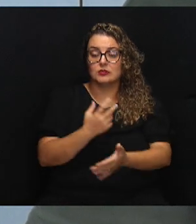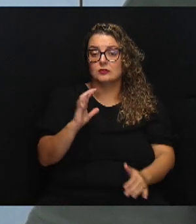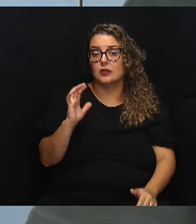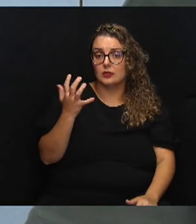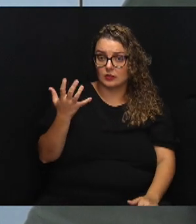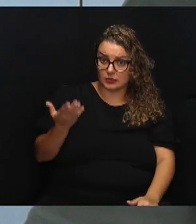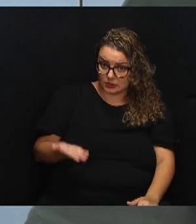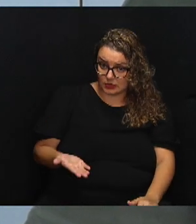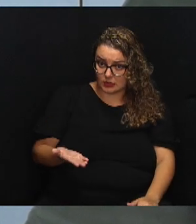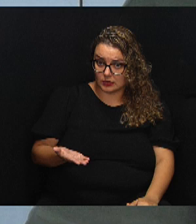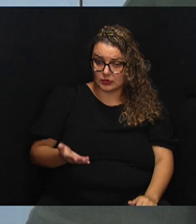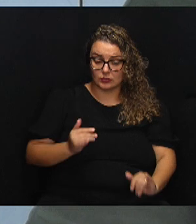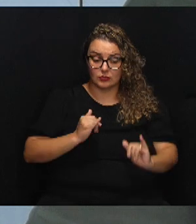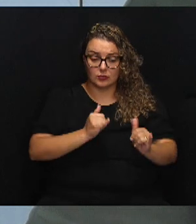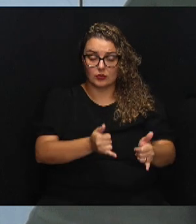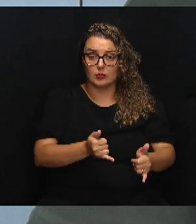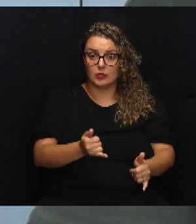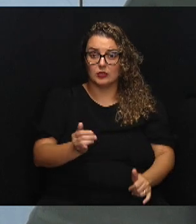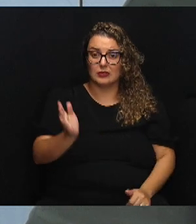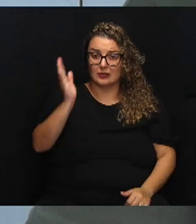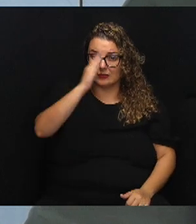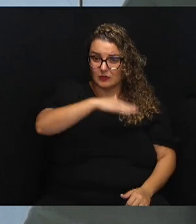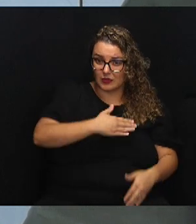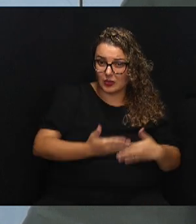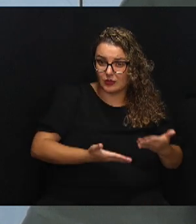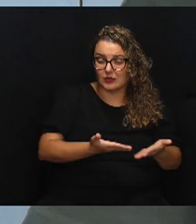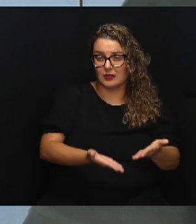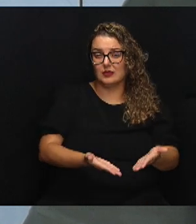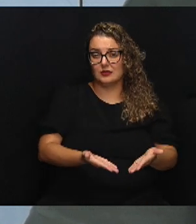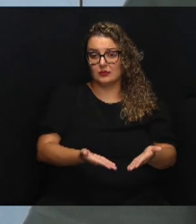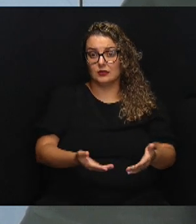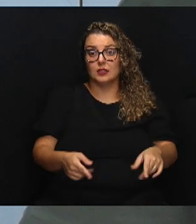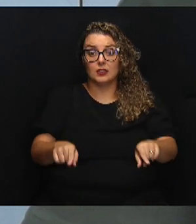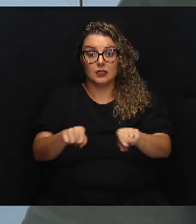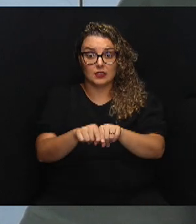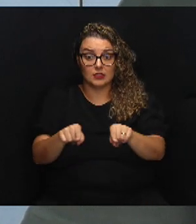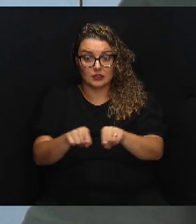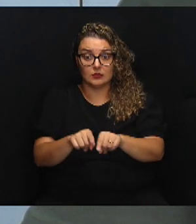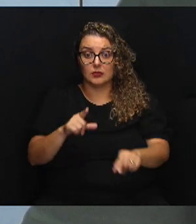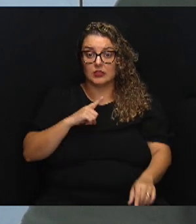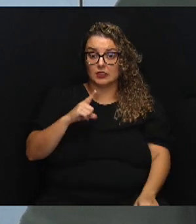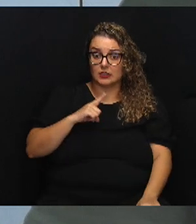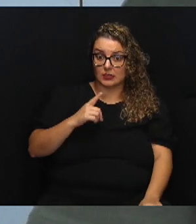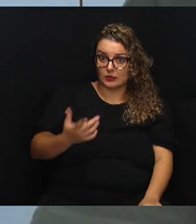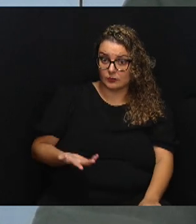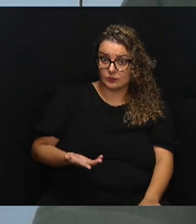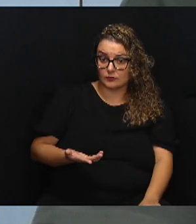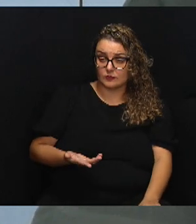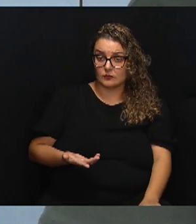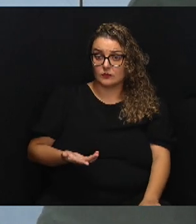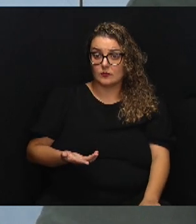né, do abandono, da crueldade, e também ao mesmo tempo ter um